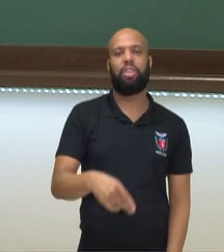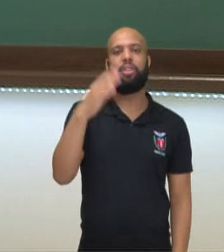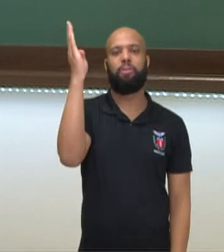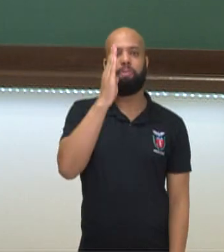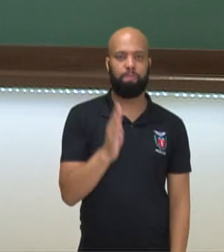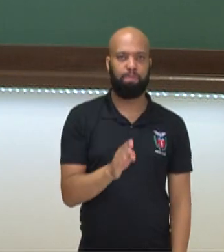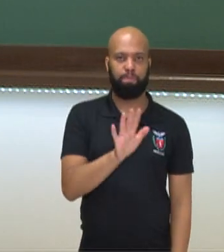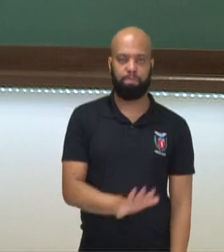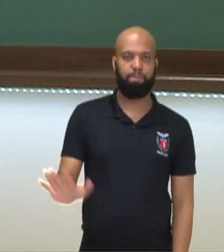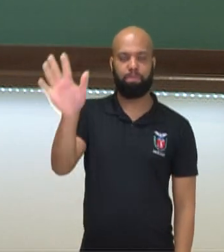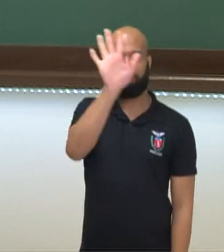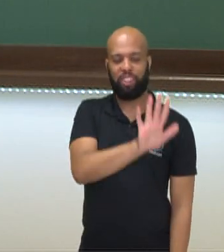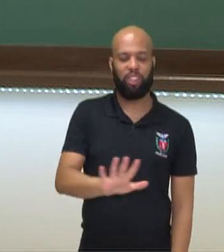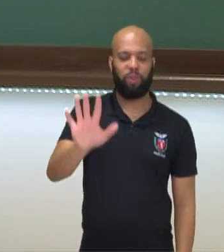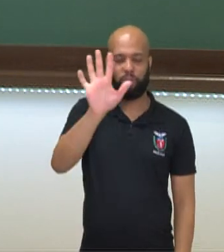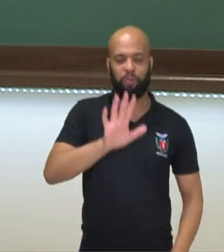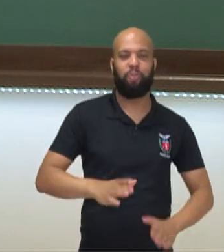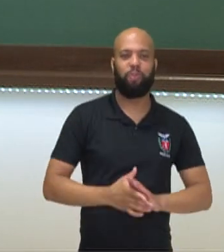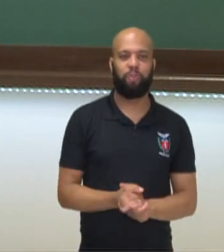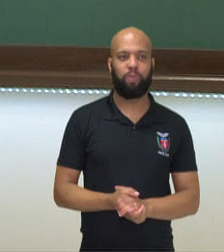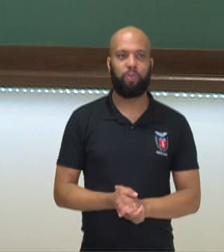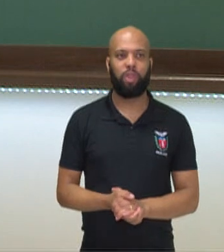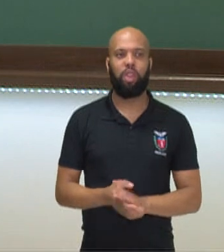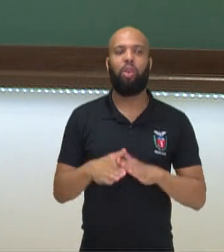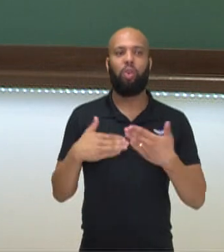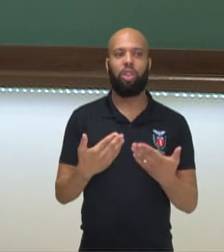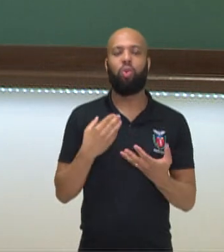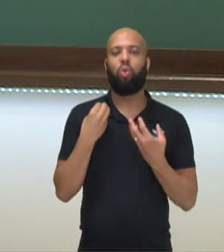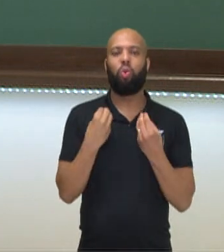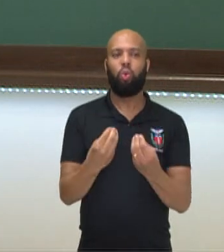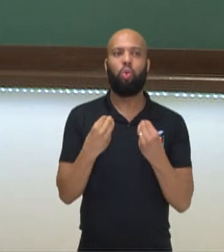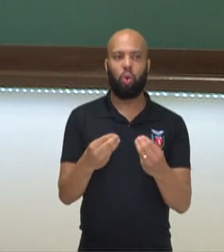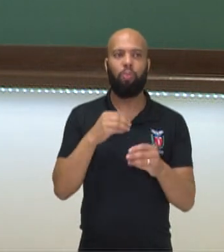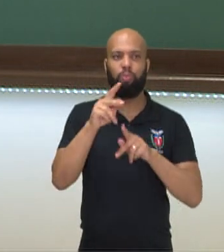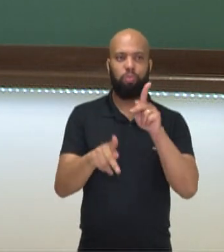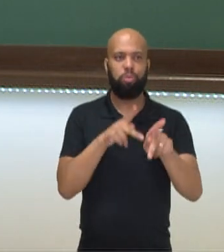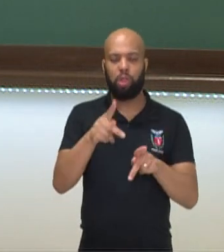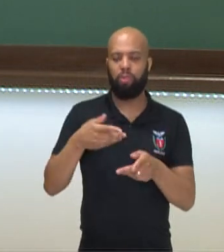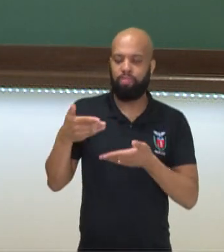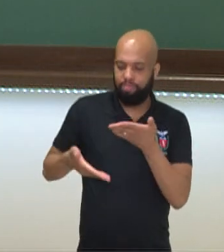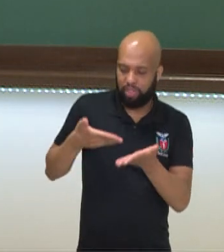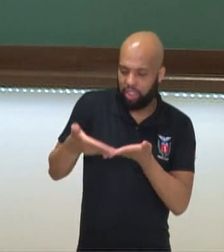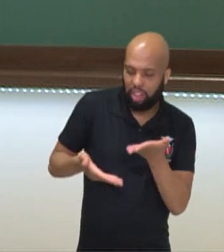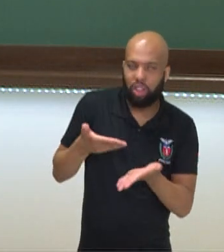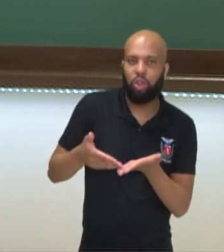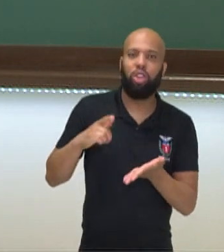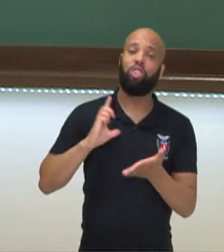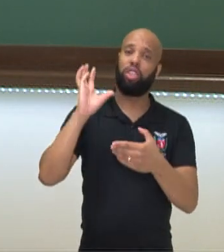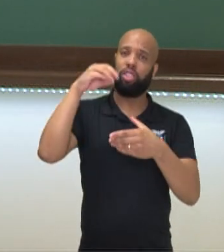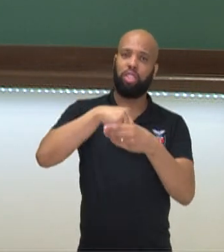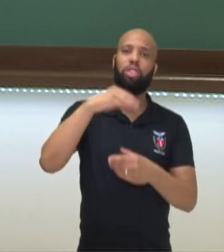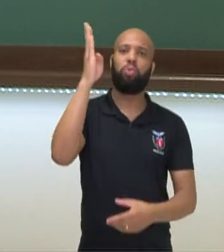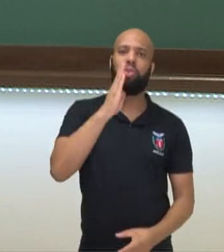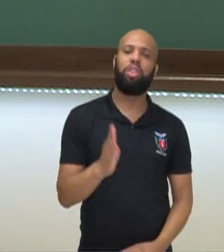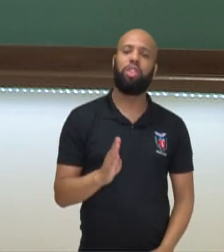do território brasileiro. Como estes povos foram tratados no Brasil, principalmente